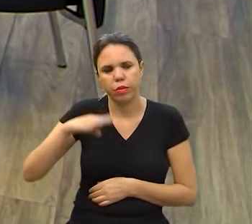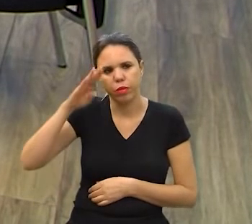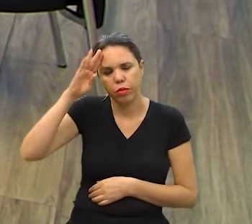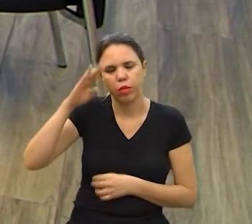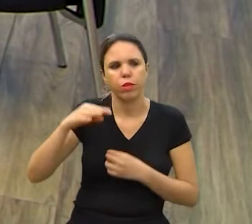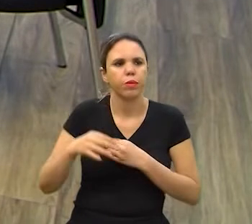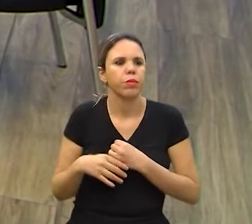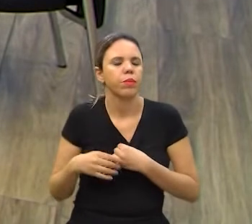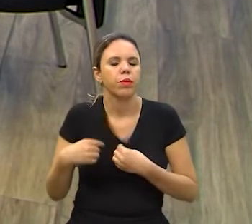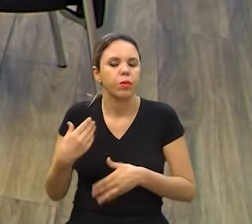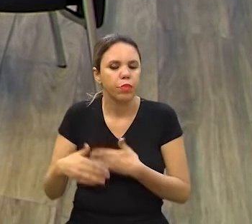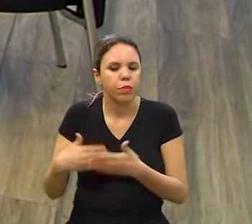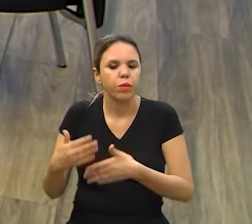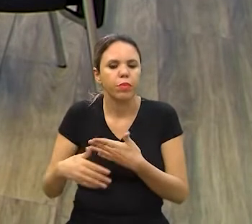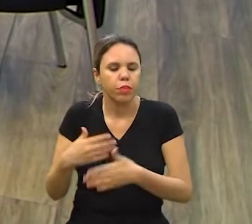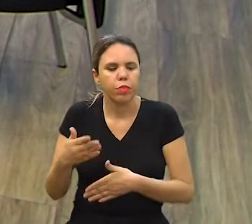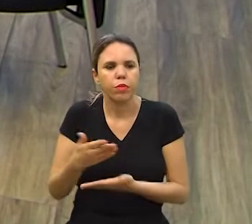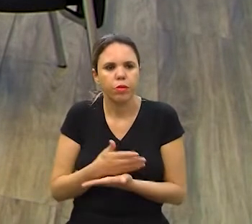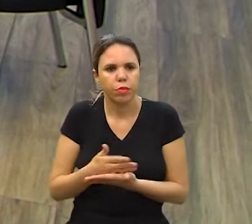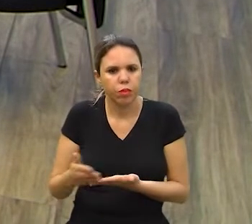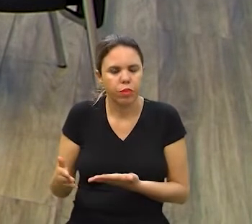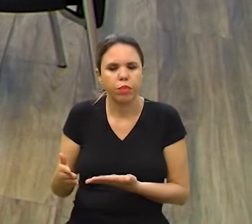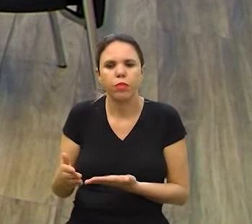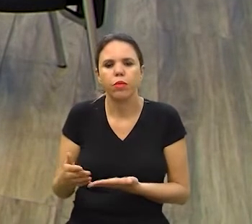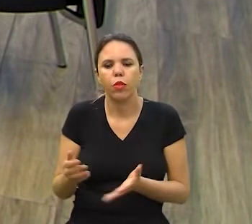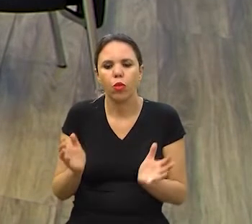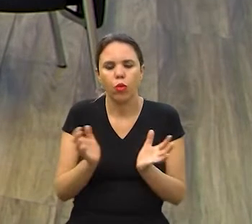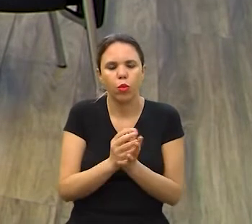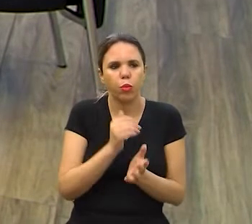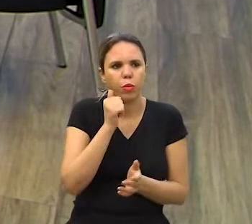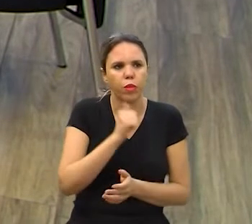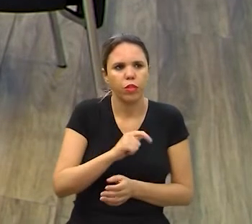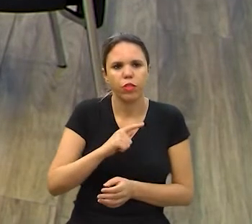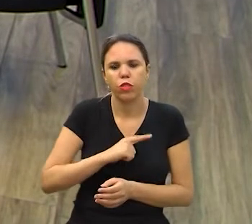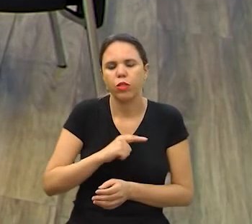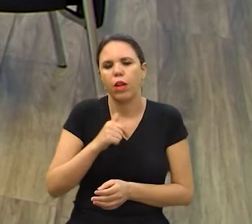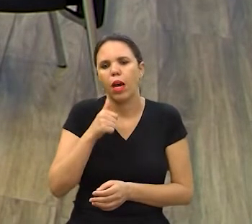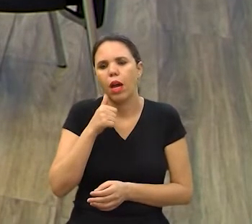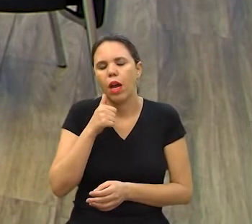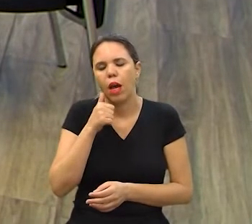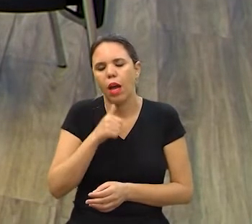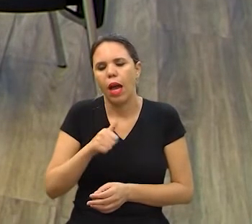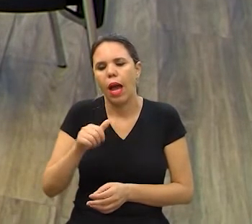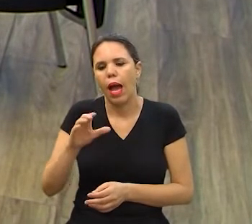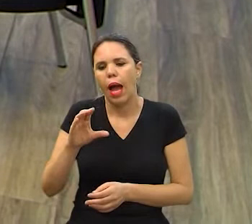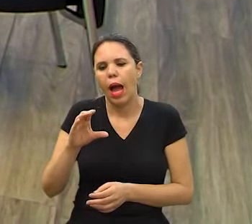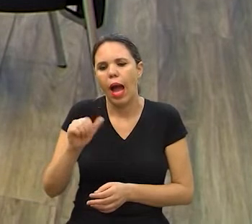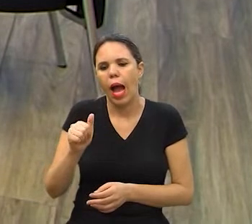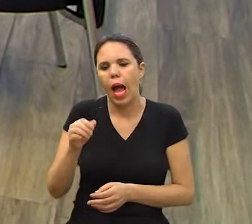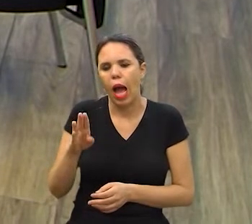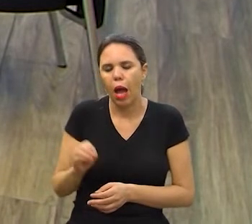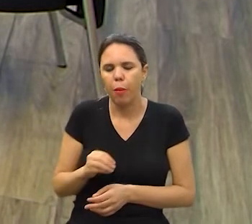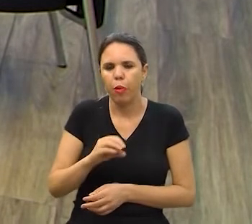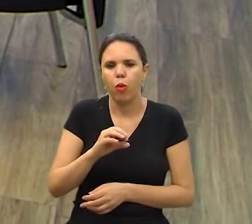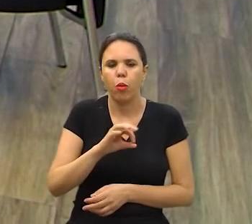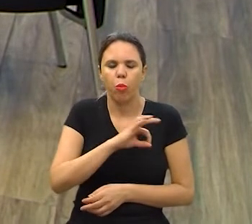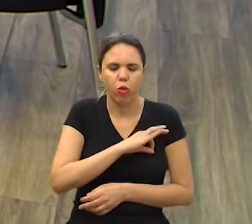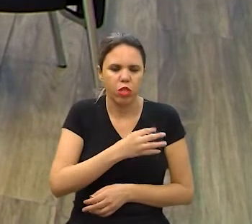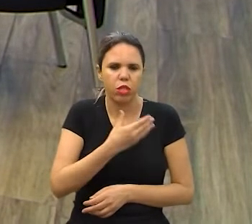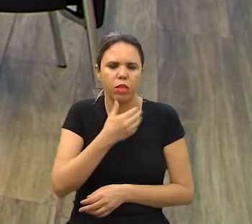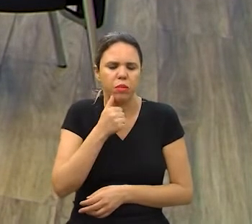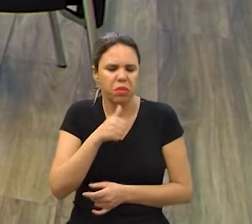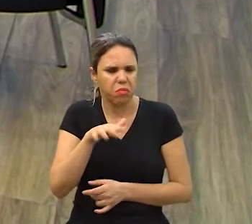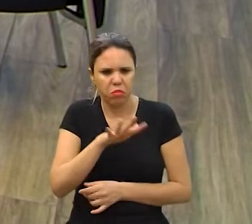do Exército. E aí, quando começou a introduzir o corpo feminino, tinha cabo feminino, soldado